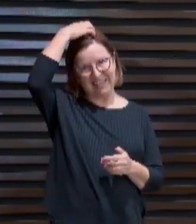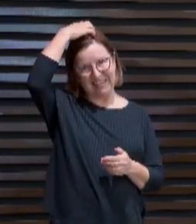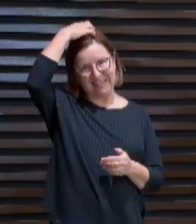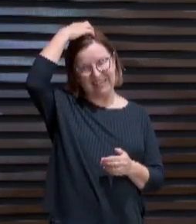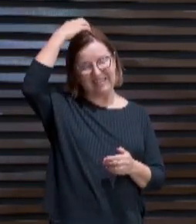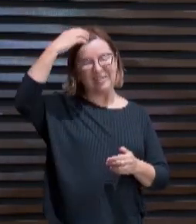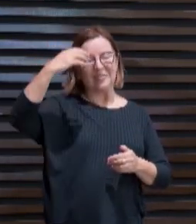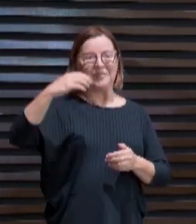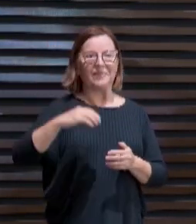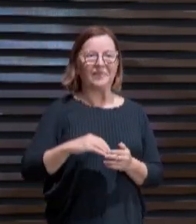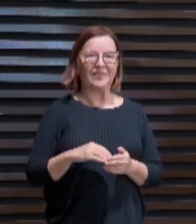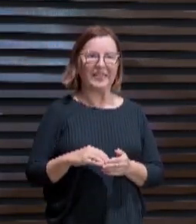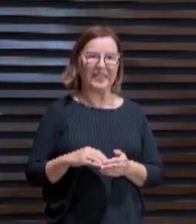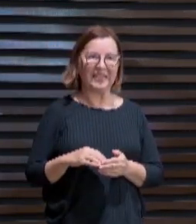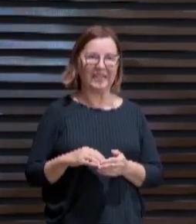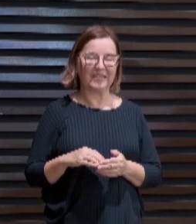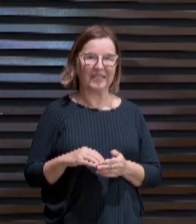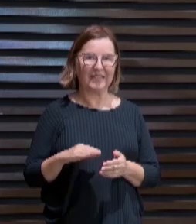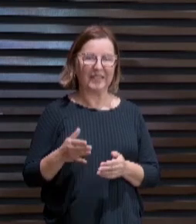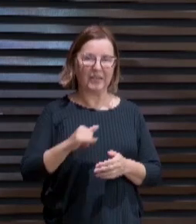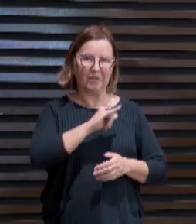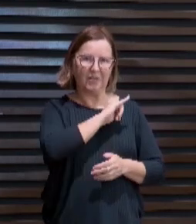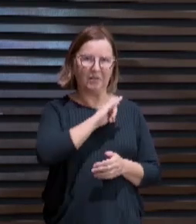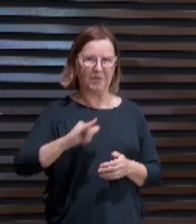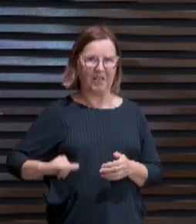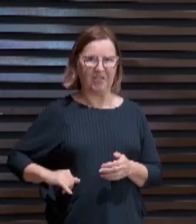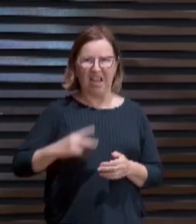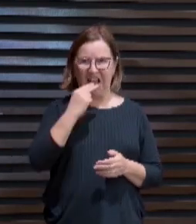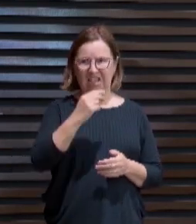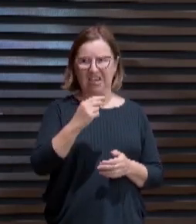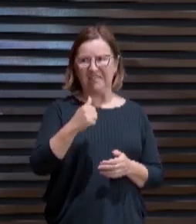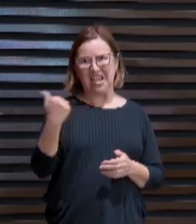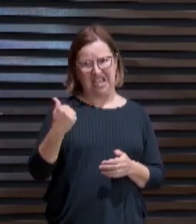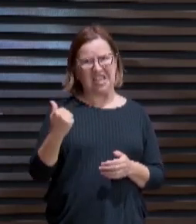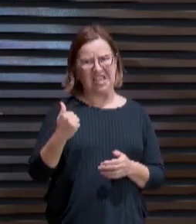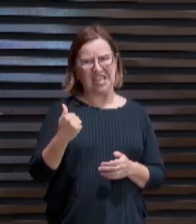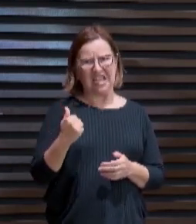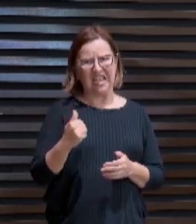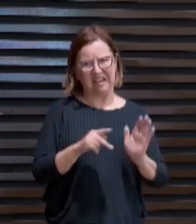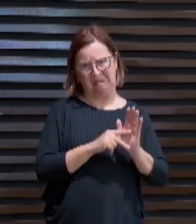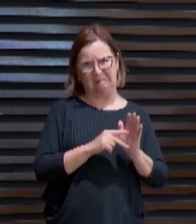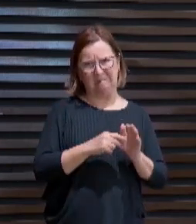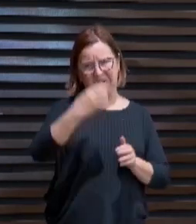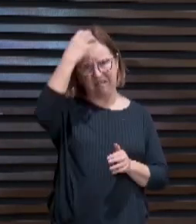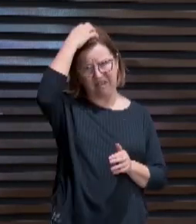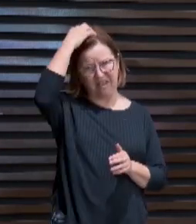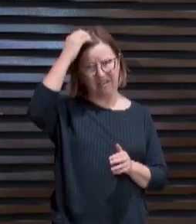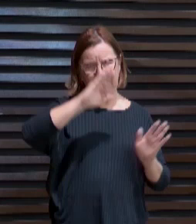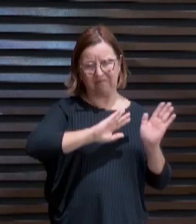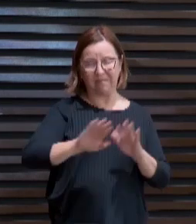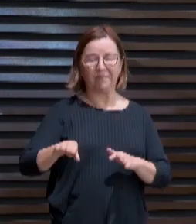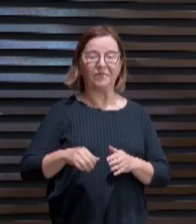essa era em que o imperador era tido como Deus, né? Essa afirmação ela já era absolutamente subversiva,